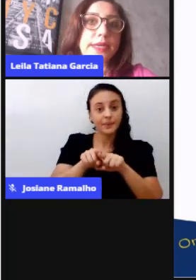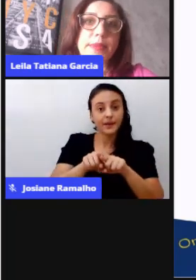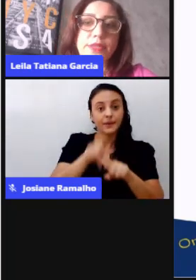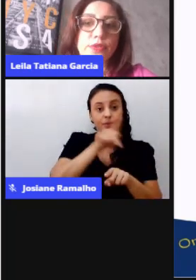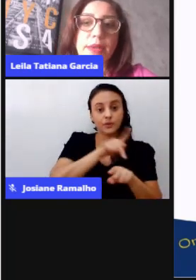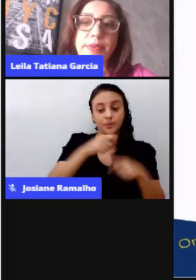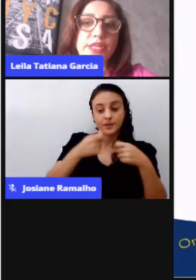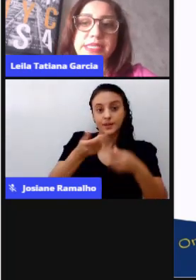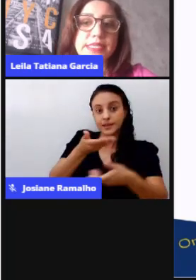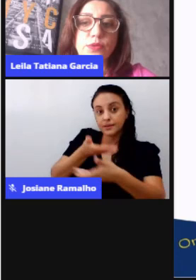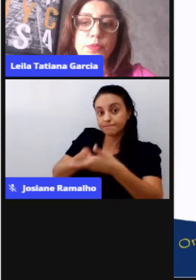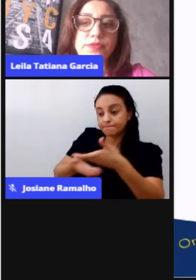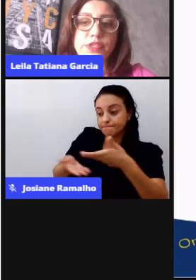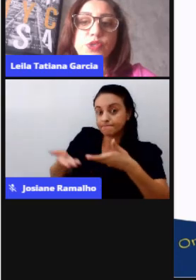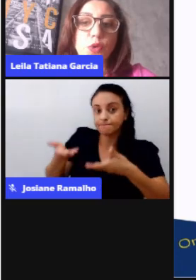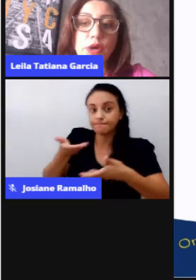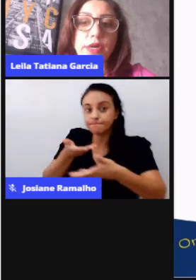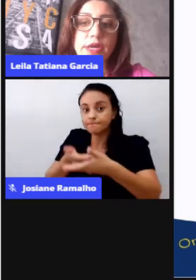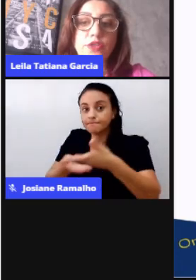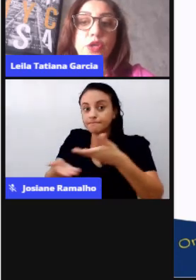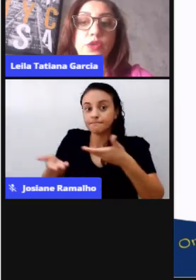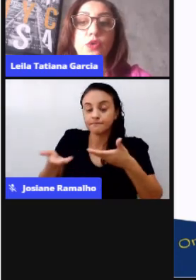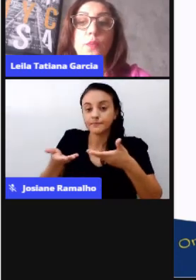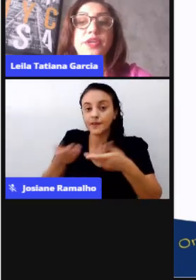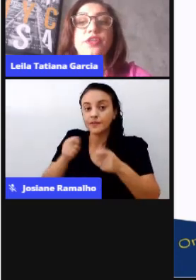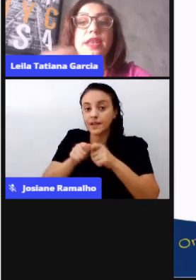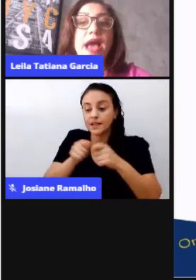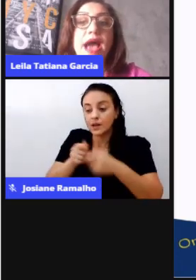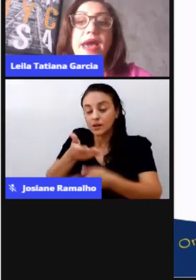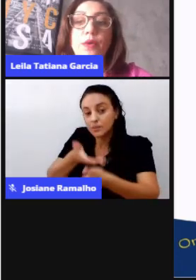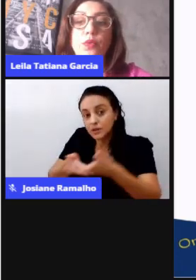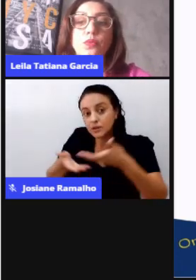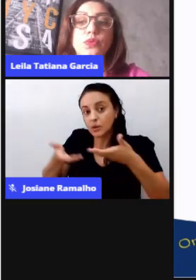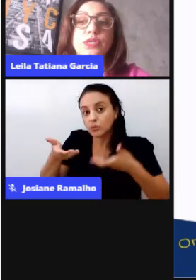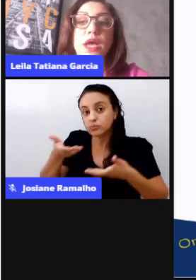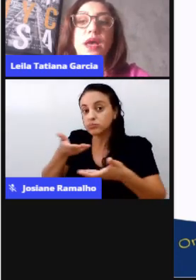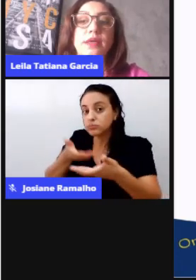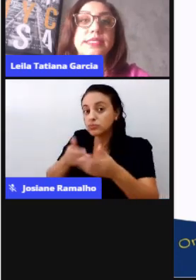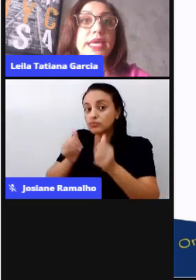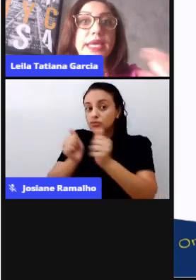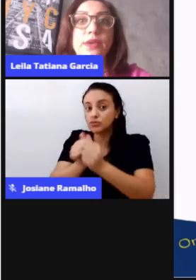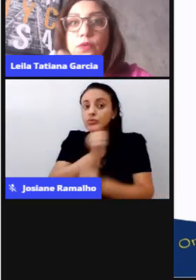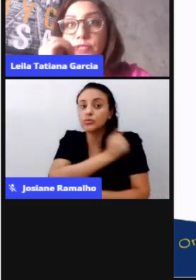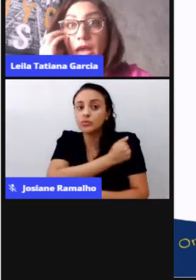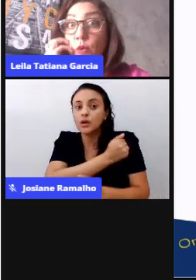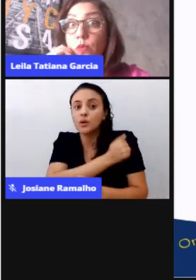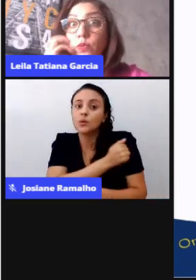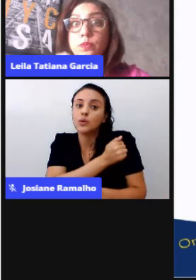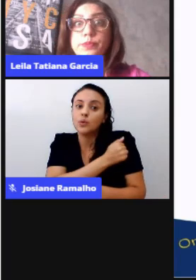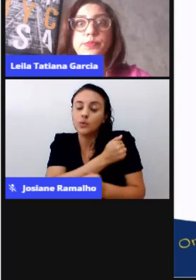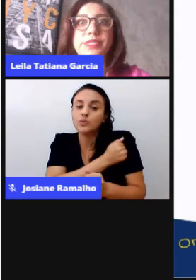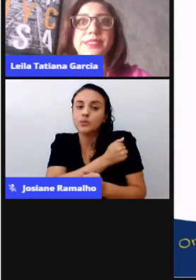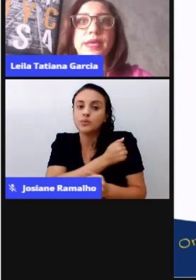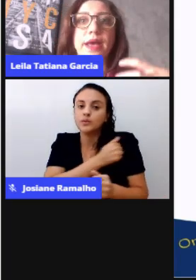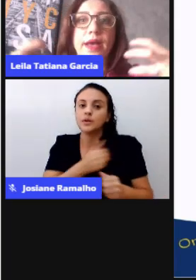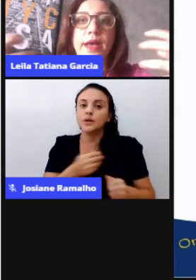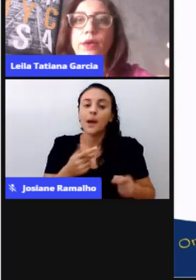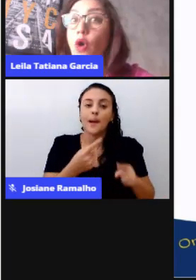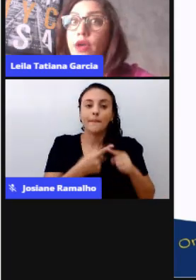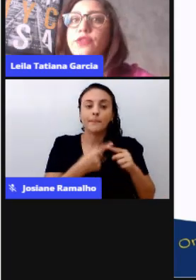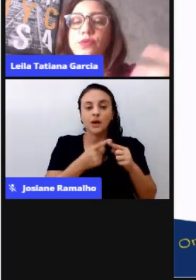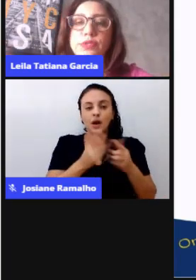o intermédio da mediação do professor, de compartilhar alguns signos,